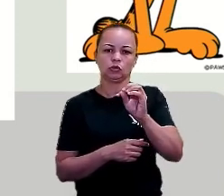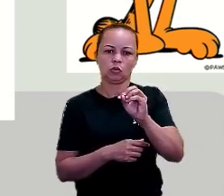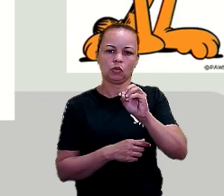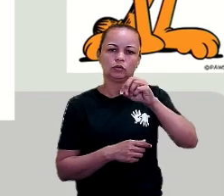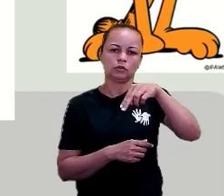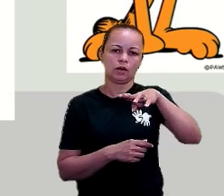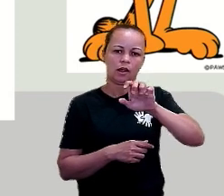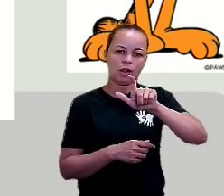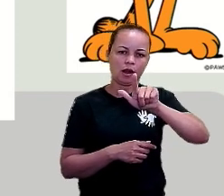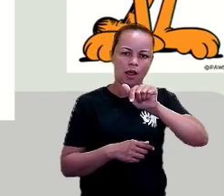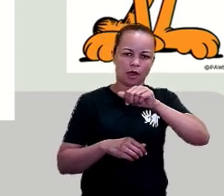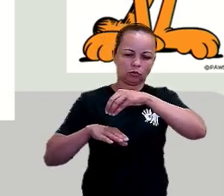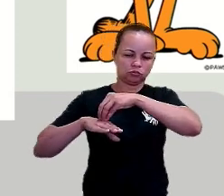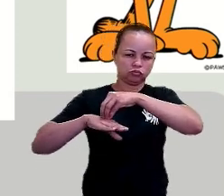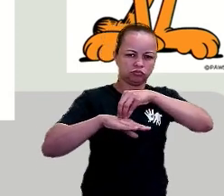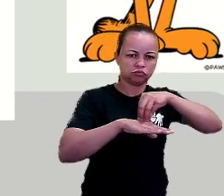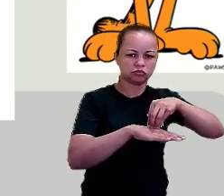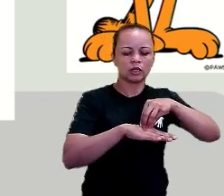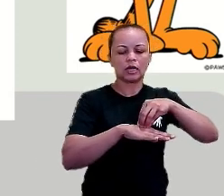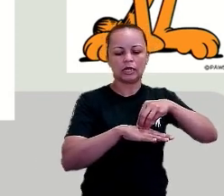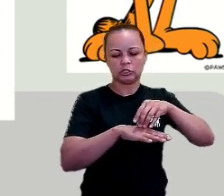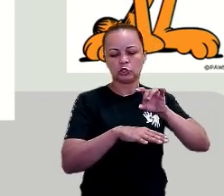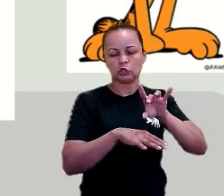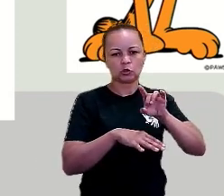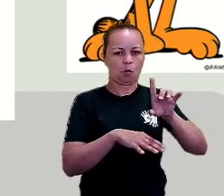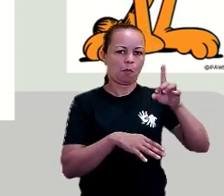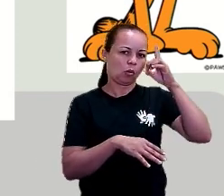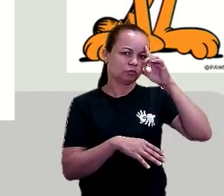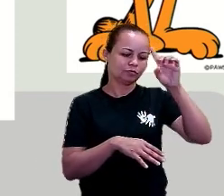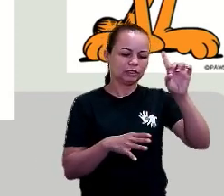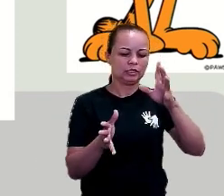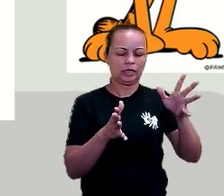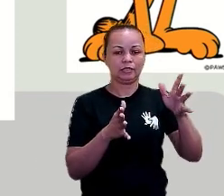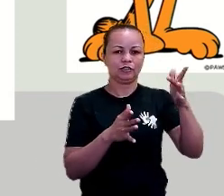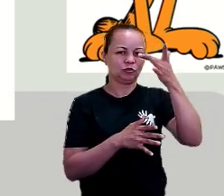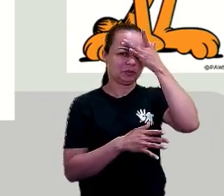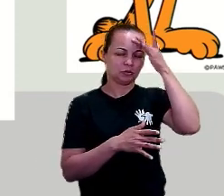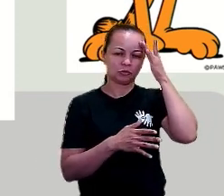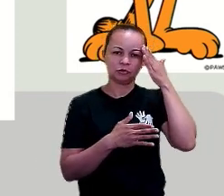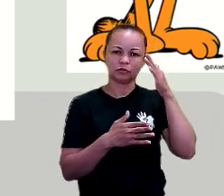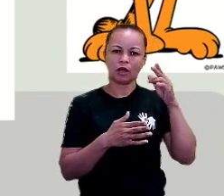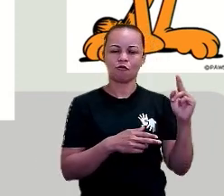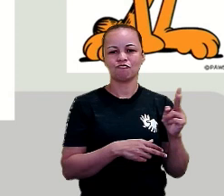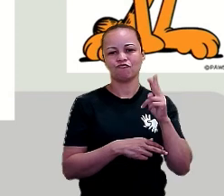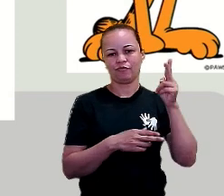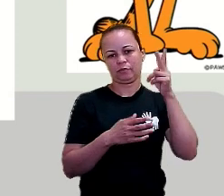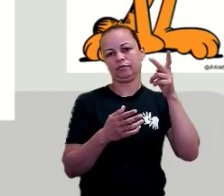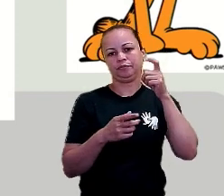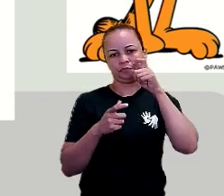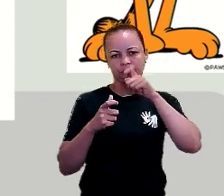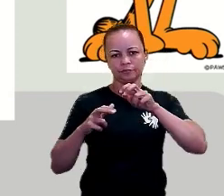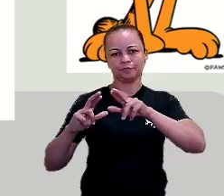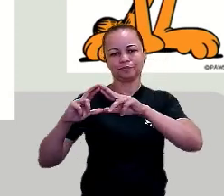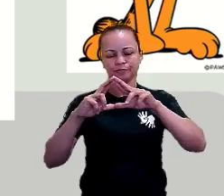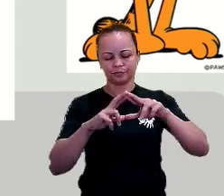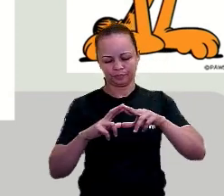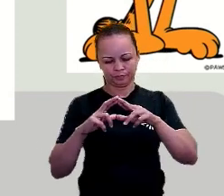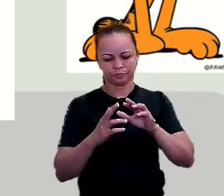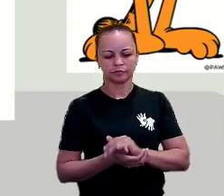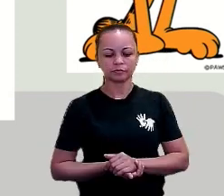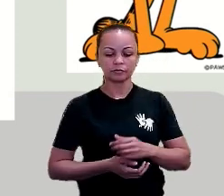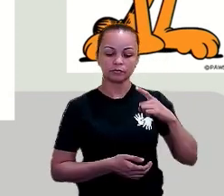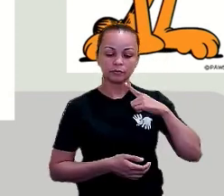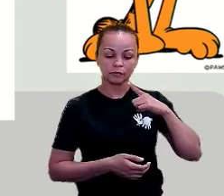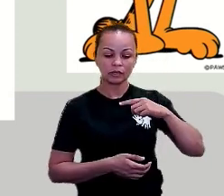reciclado, ou as pessoas não dão o devido valor de reciclar, tá bom? Eu tenho um índice de coleta aqui, ó, na região